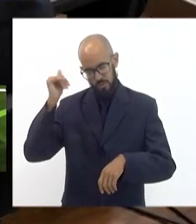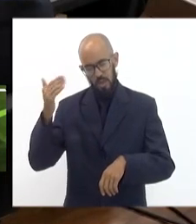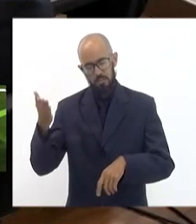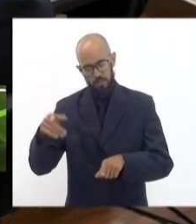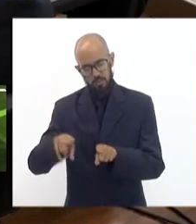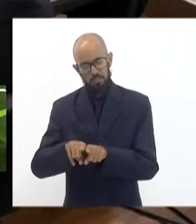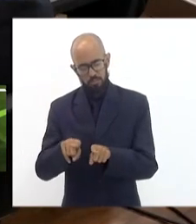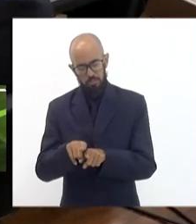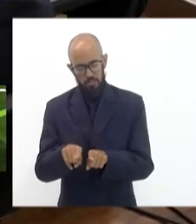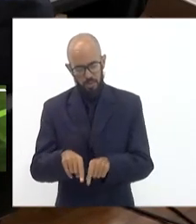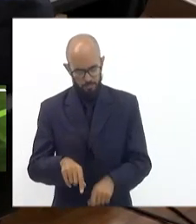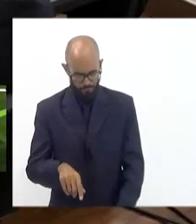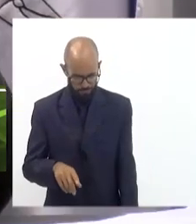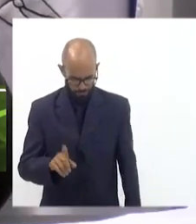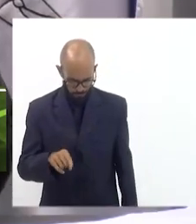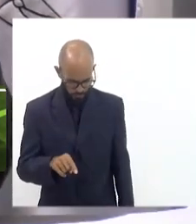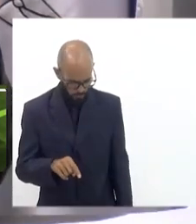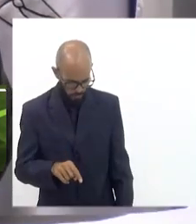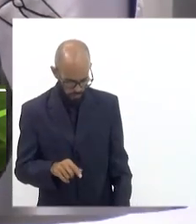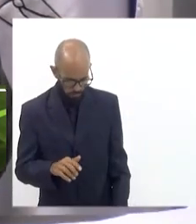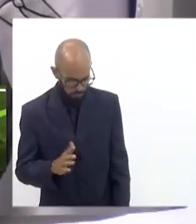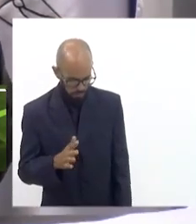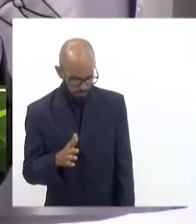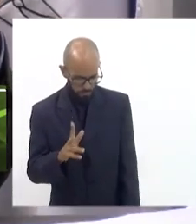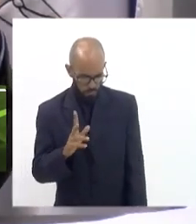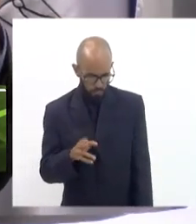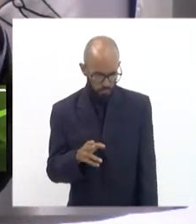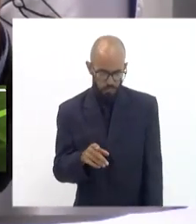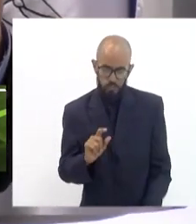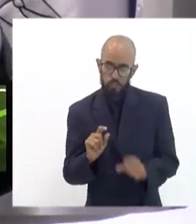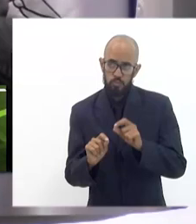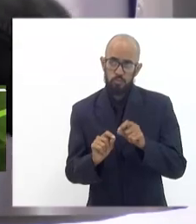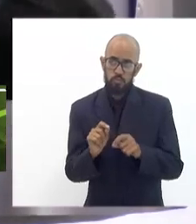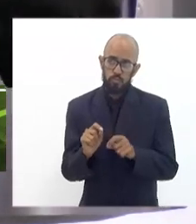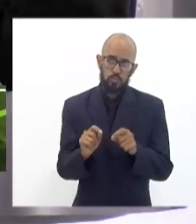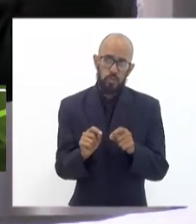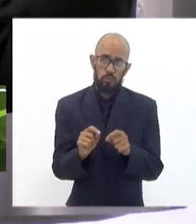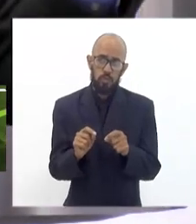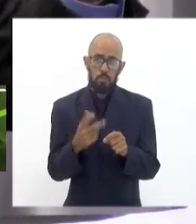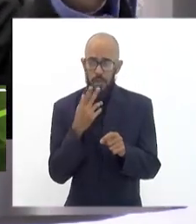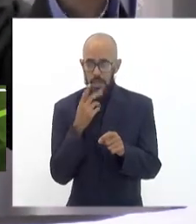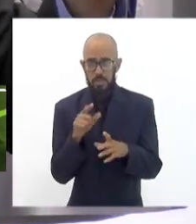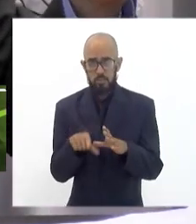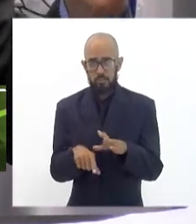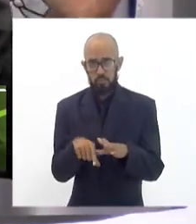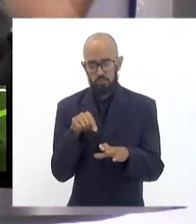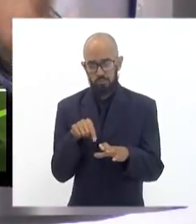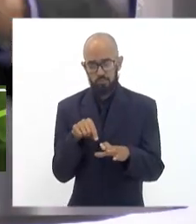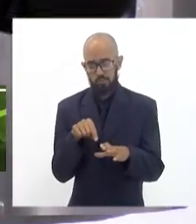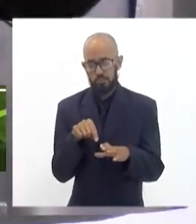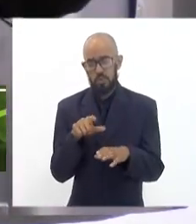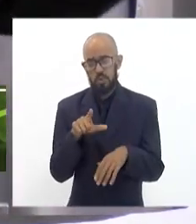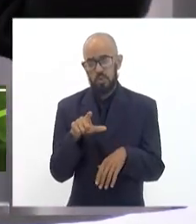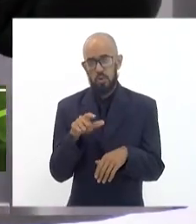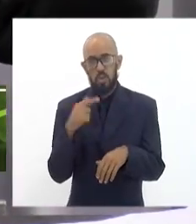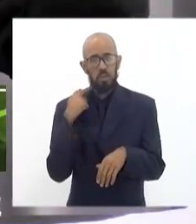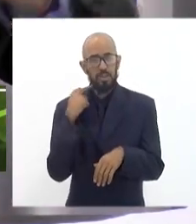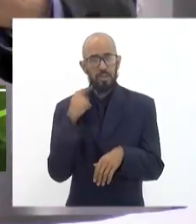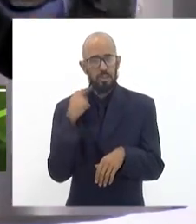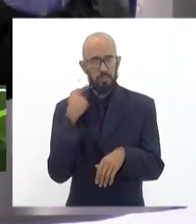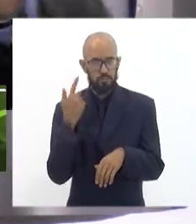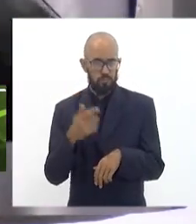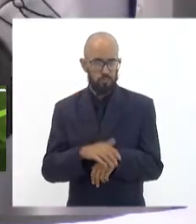tá quase com fosse sabia uma loteria quem será que